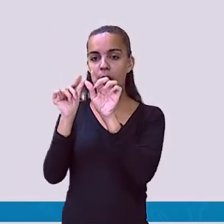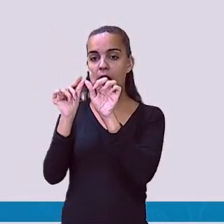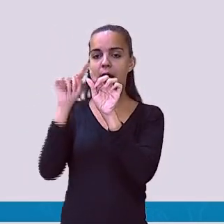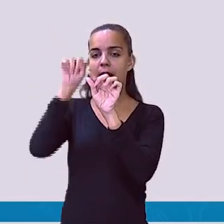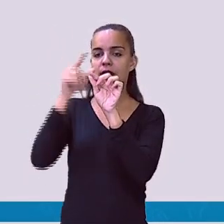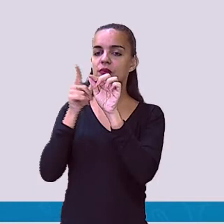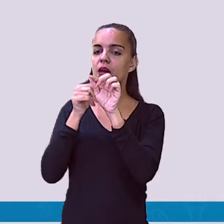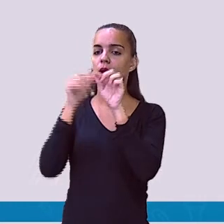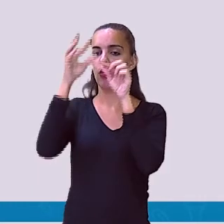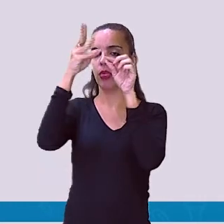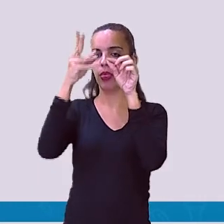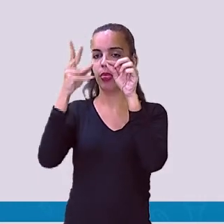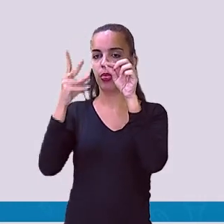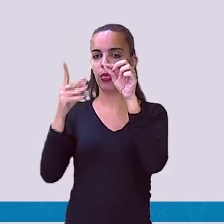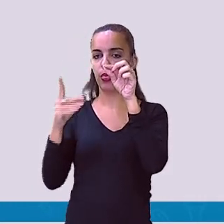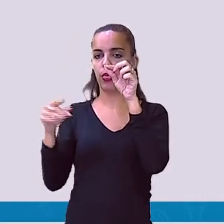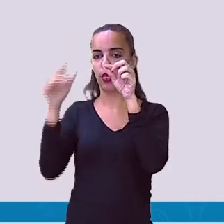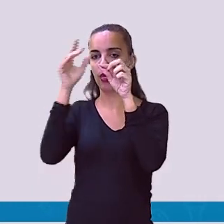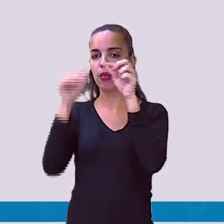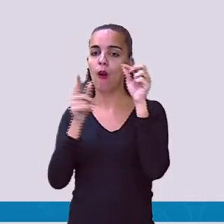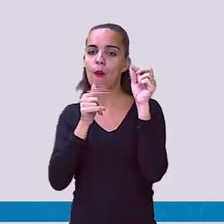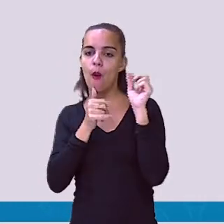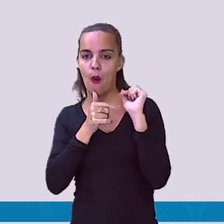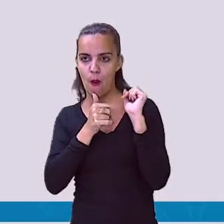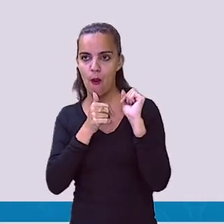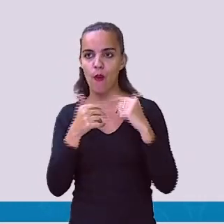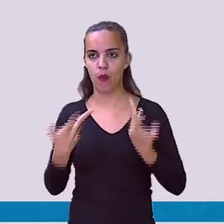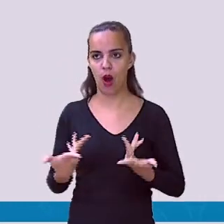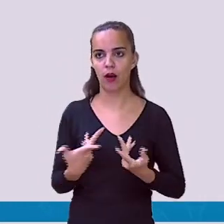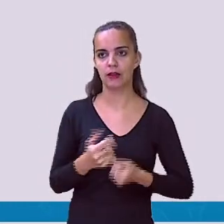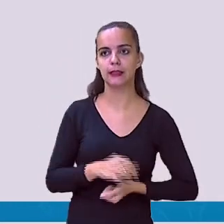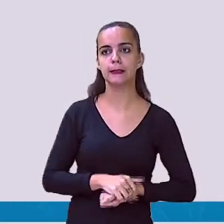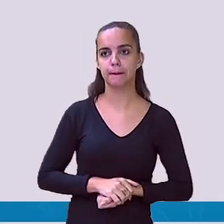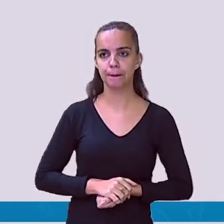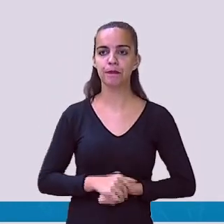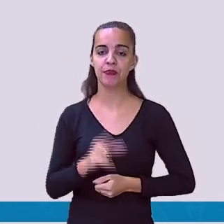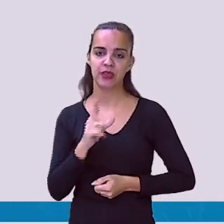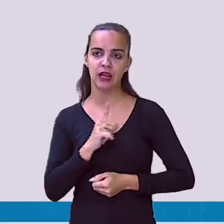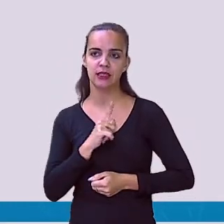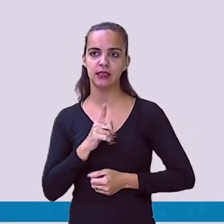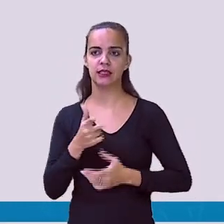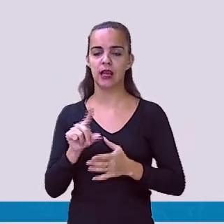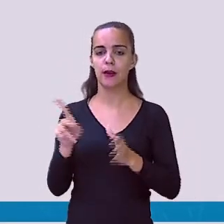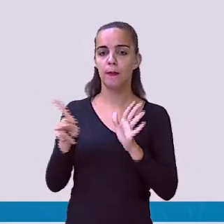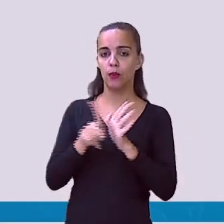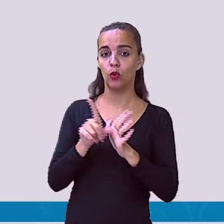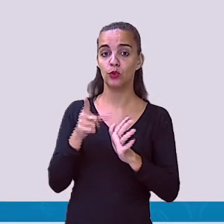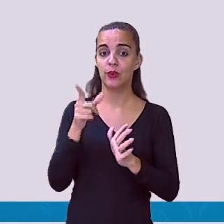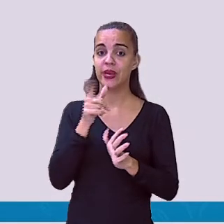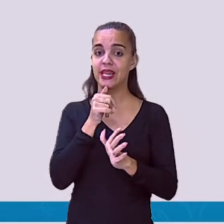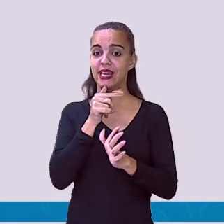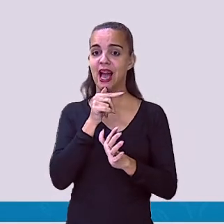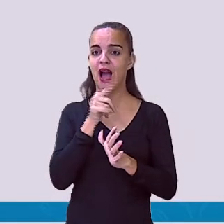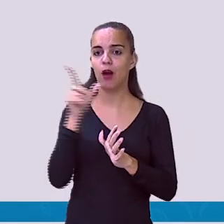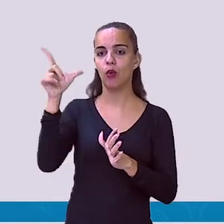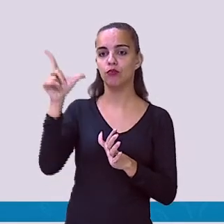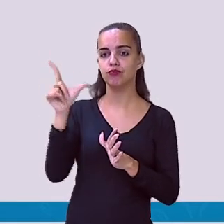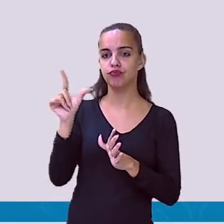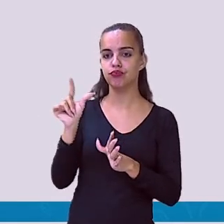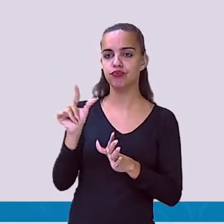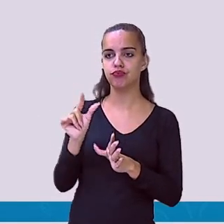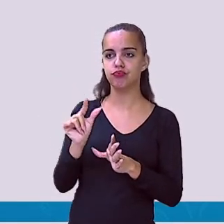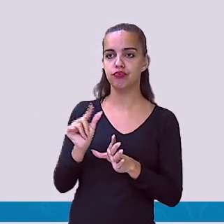A acetona tem um ponto de ebulição menor do que o ponto de ebulição da água. Então, nesse processo,